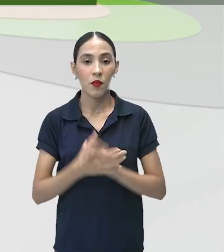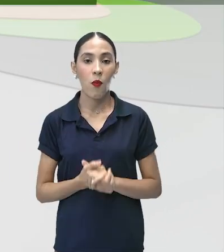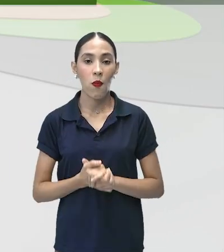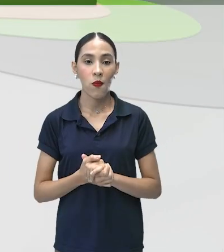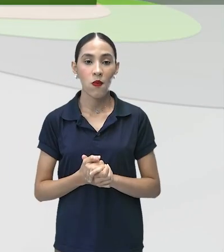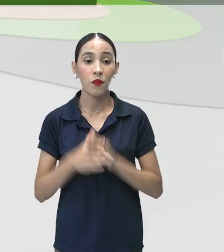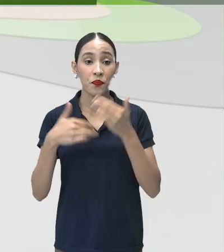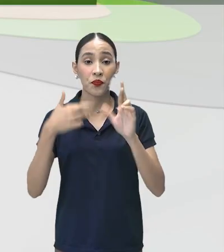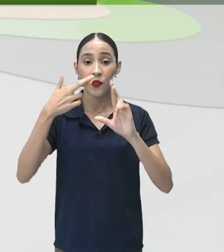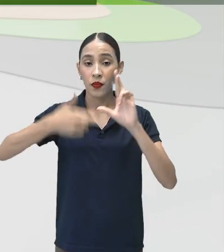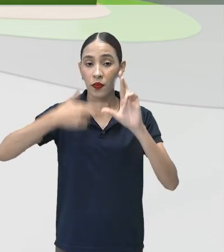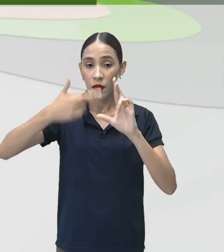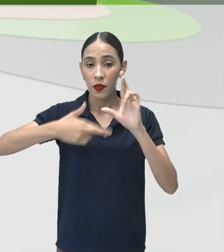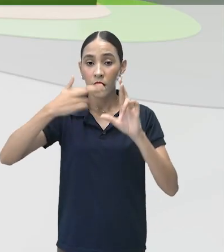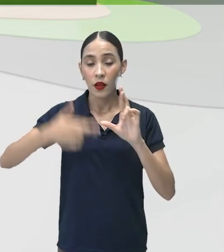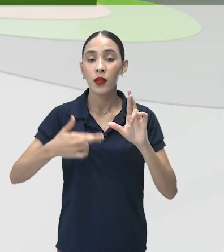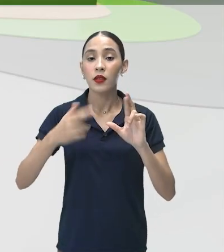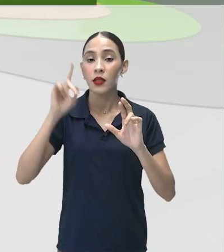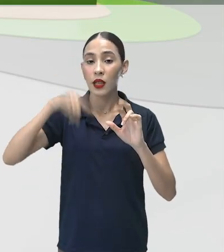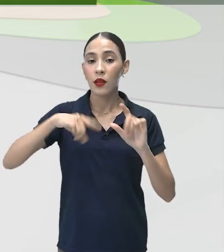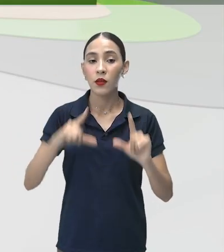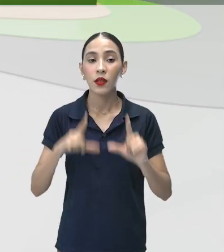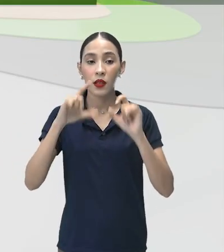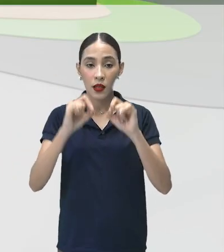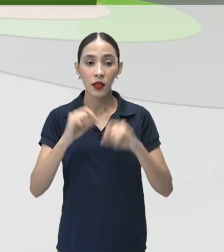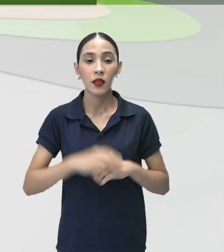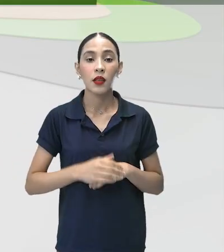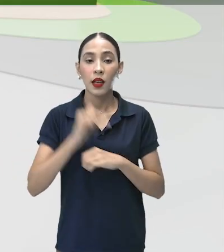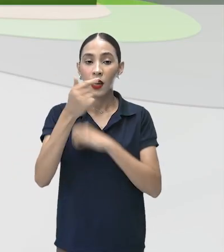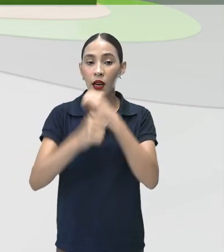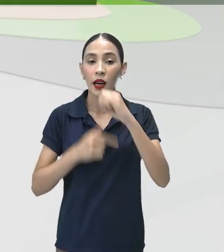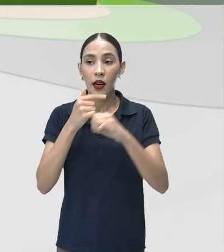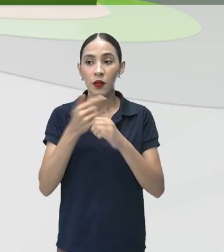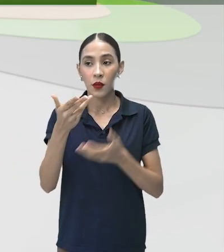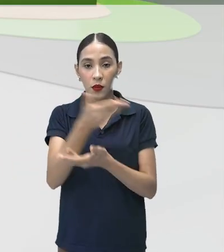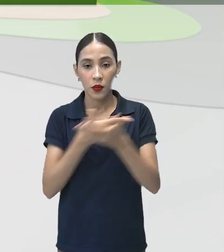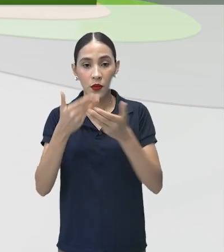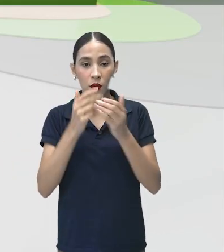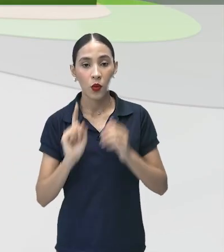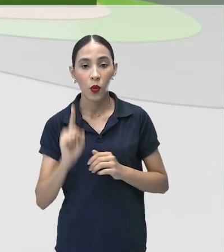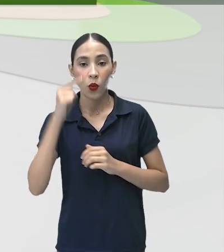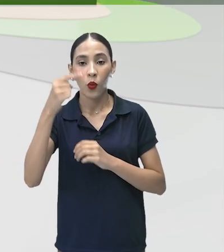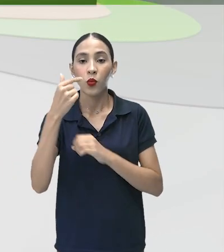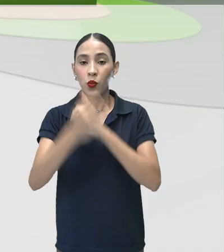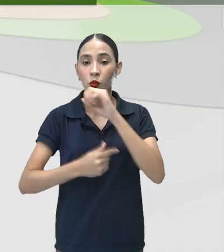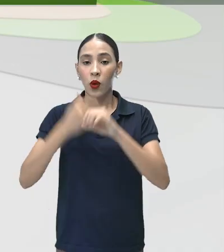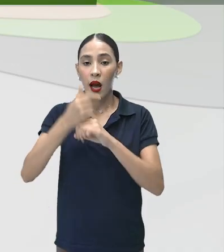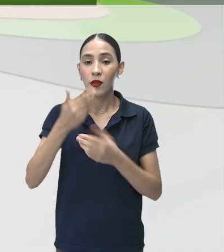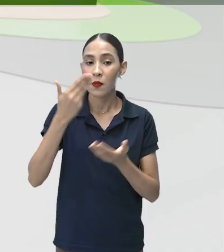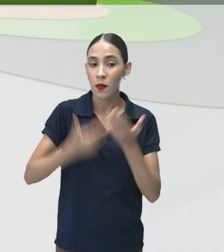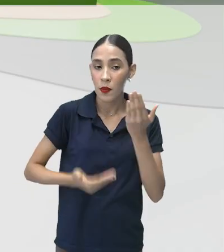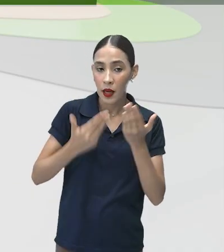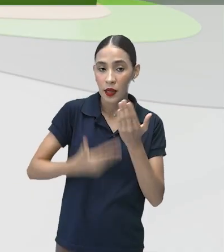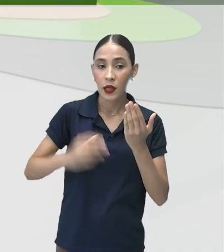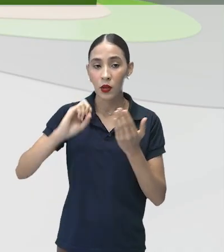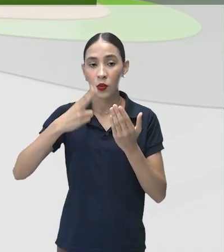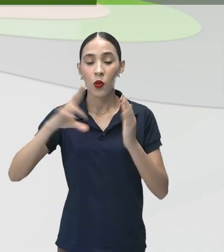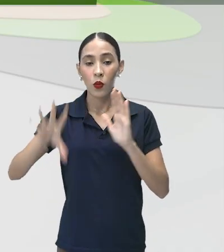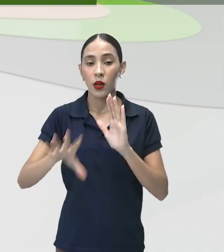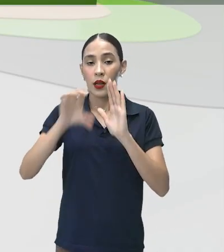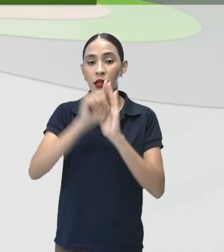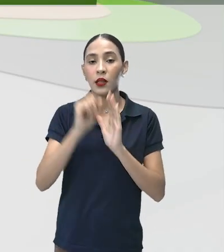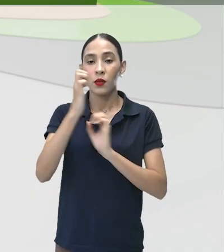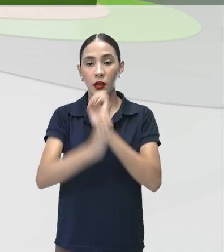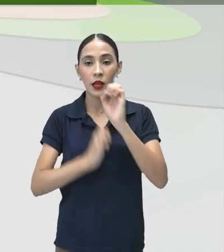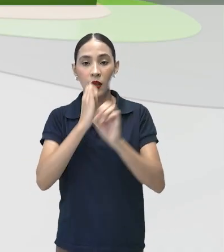elementos. Essa reatividade é a tendência de um átomo de interagir com outros átomos, seja perdendo ou